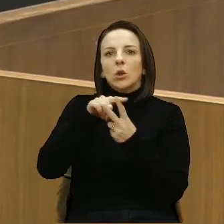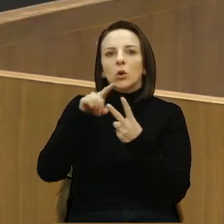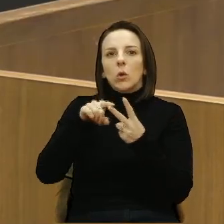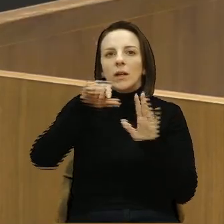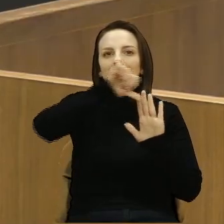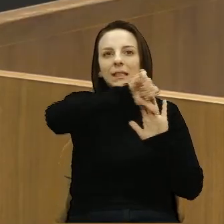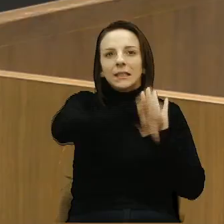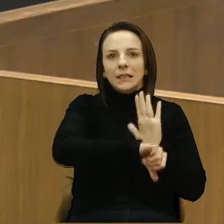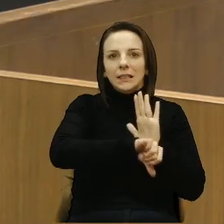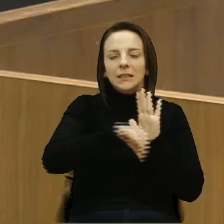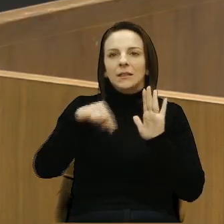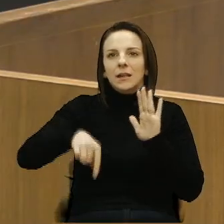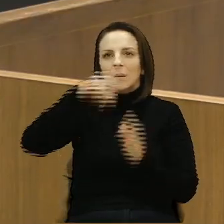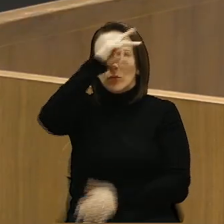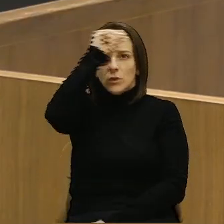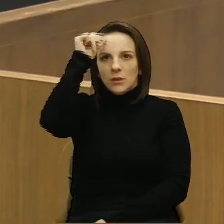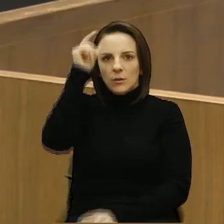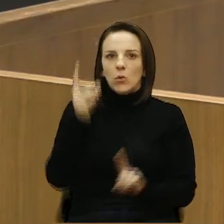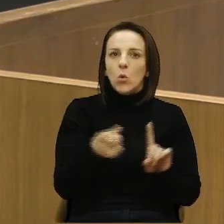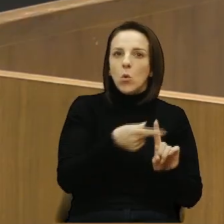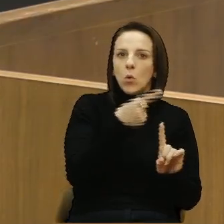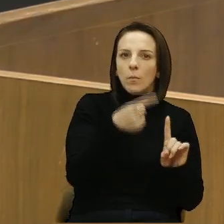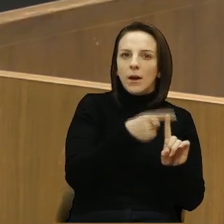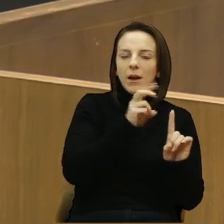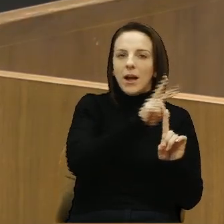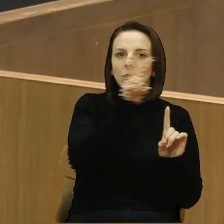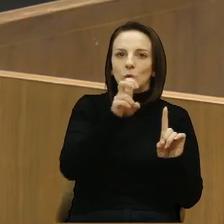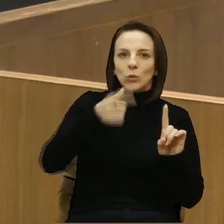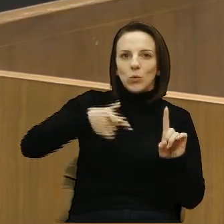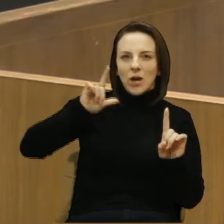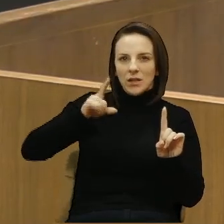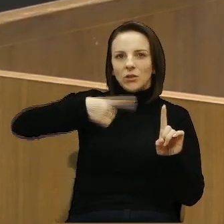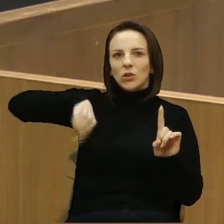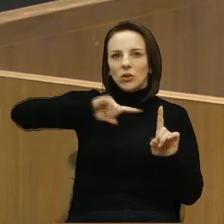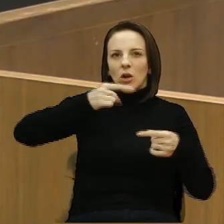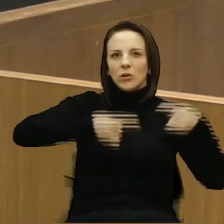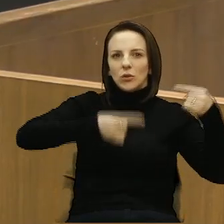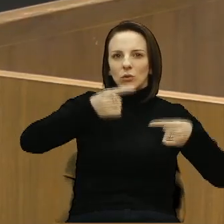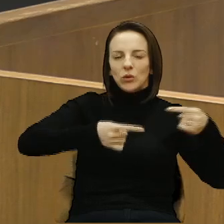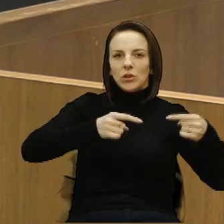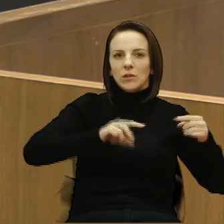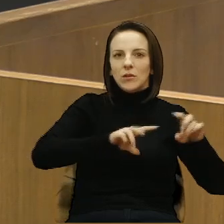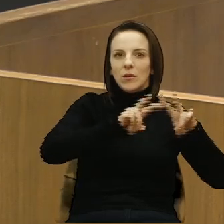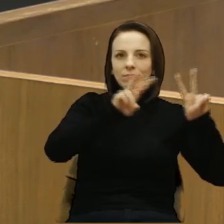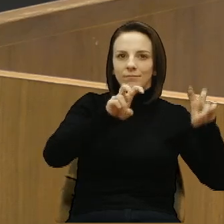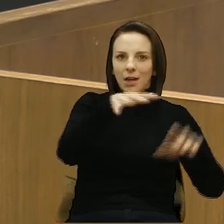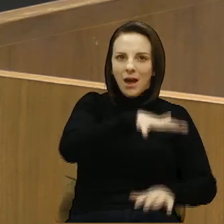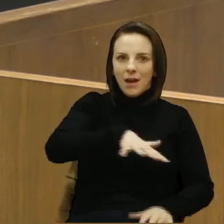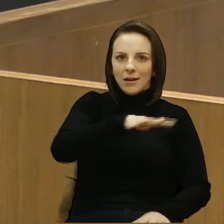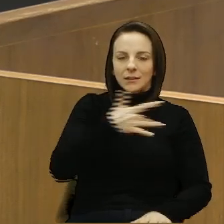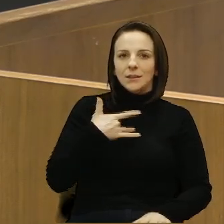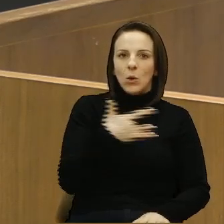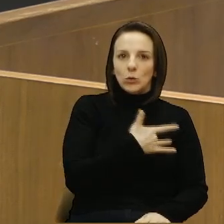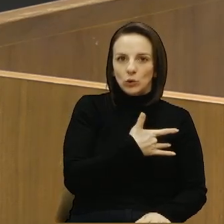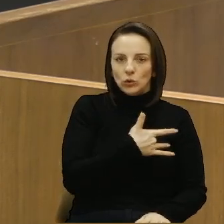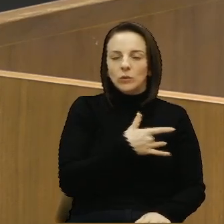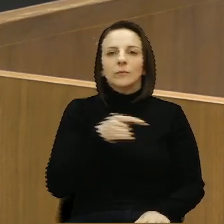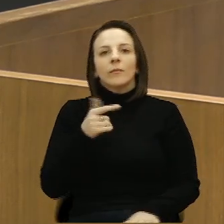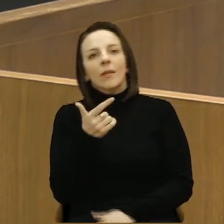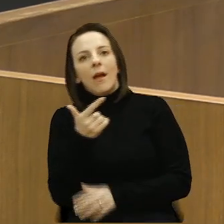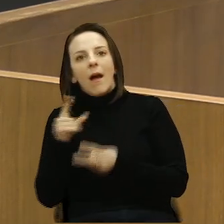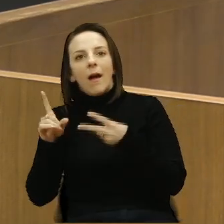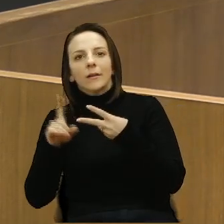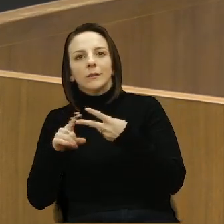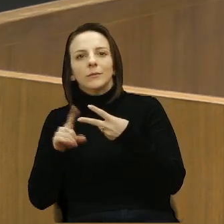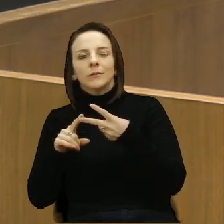município de Caxias do Sul. Uma delas era o assunto anterior, tratado aqui por nós, a questão da saúde, e a outra, a questão do